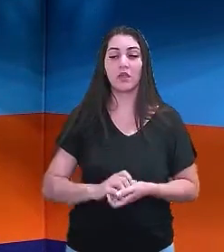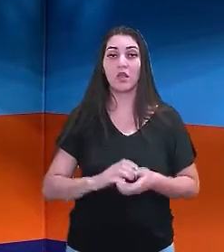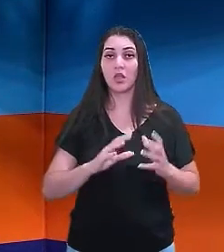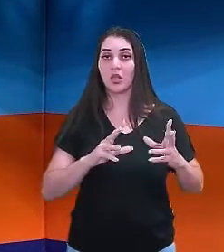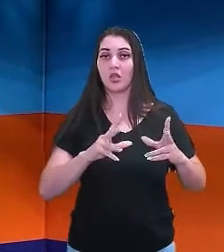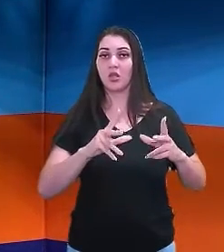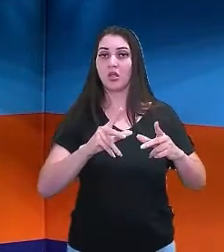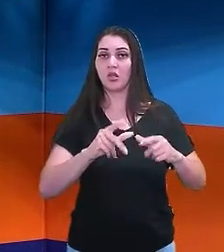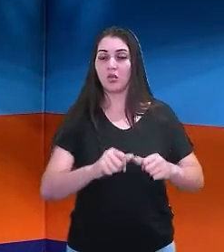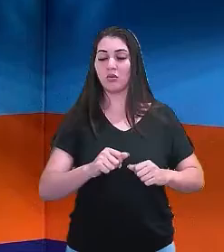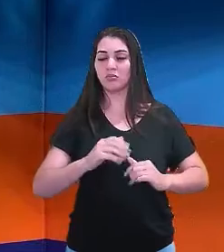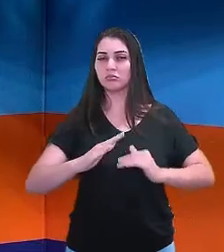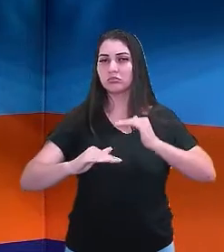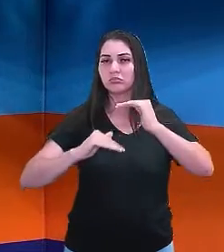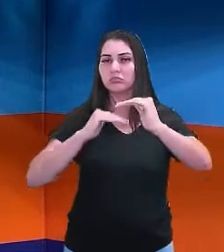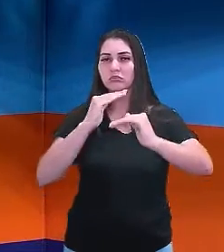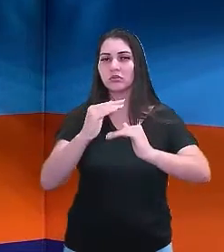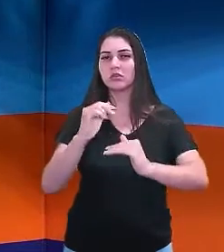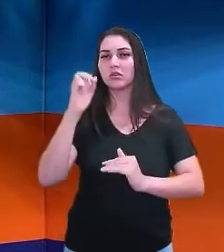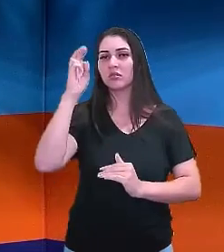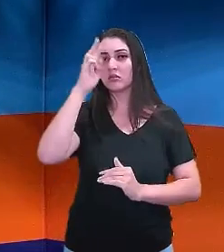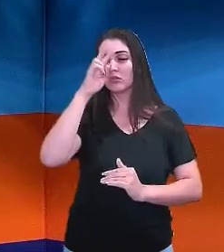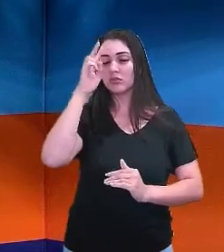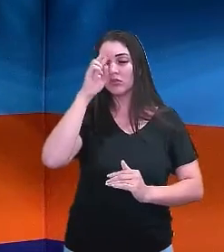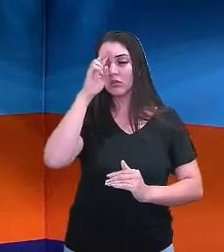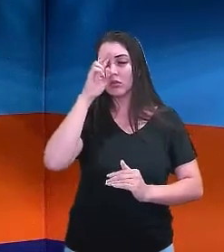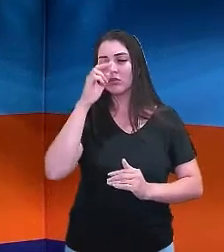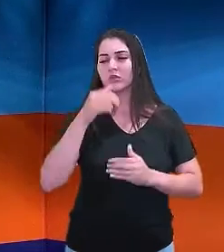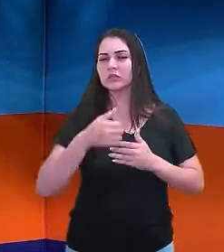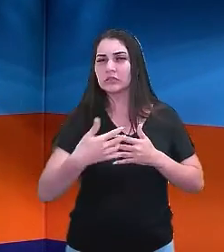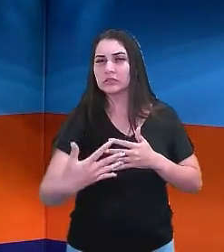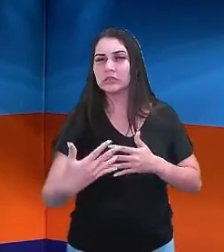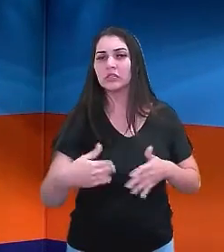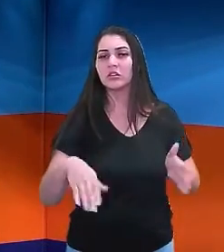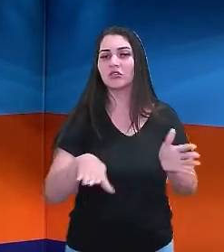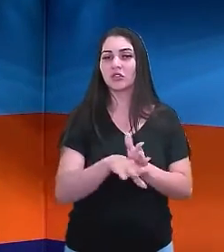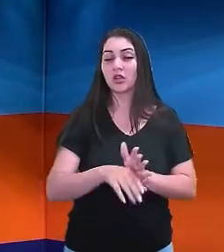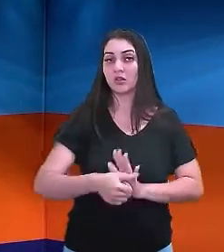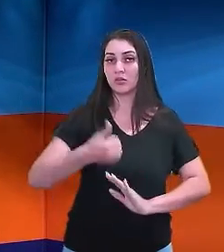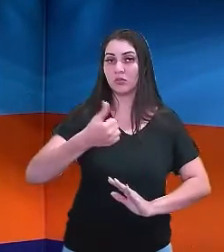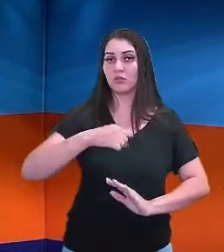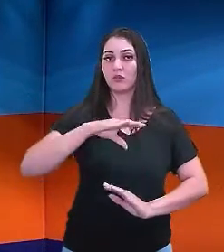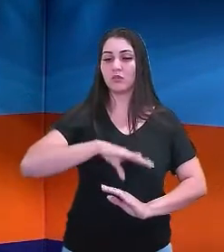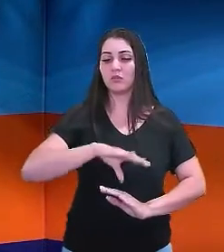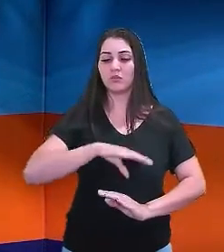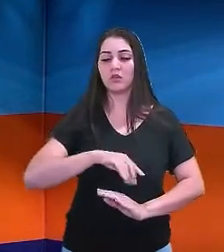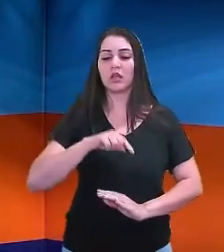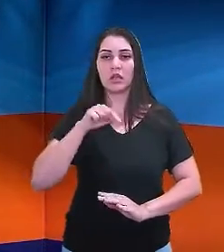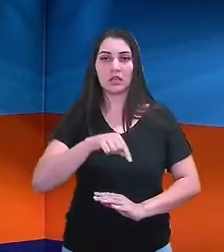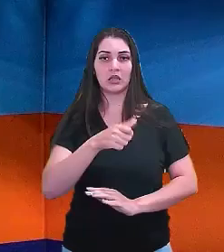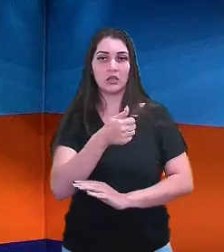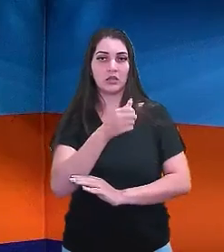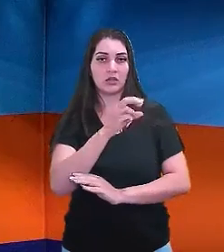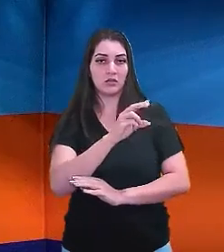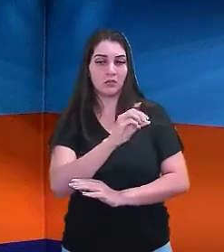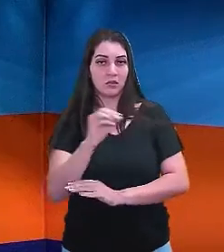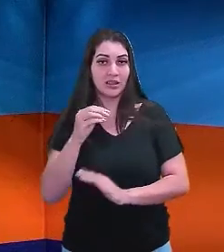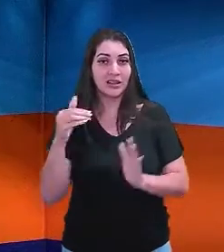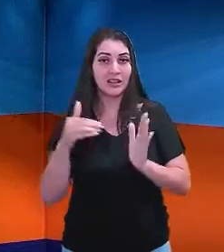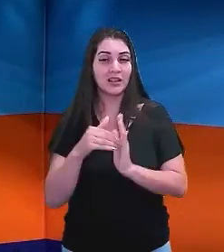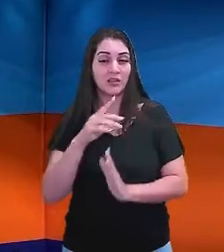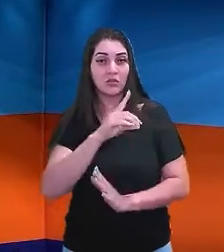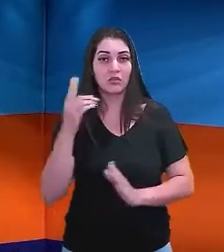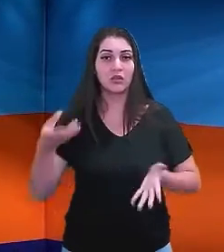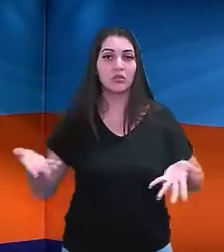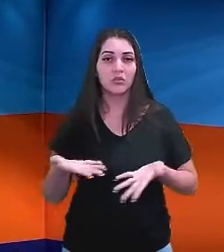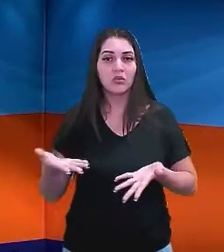esse processo histórico que se desencadeia desde a chegada do primeiro português aqui em 1500 até os dias de hoje,